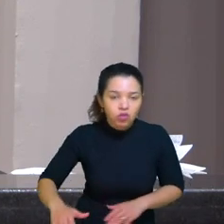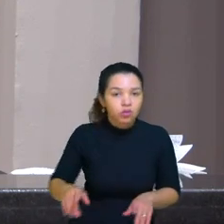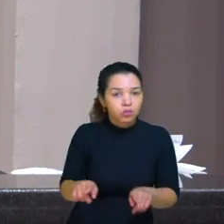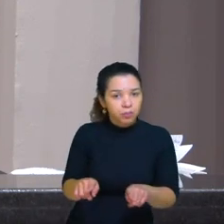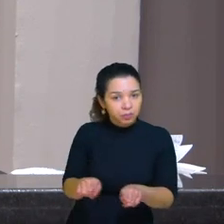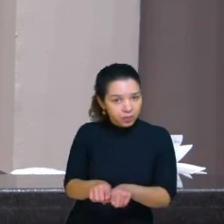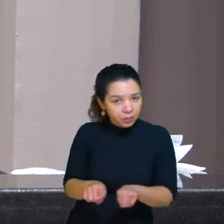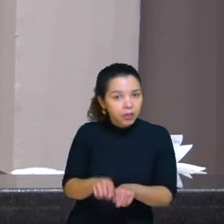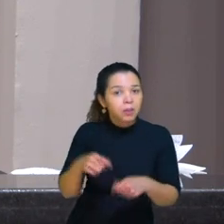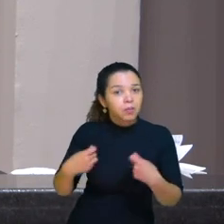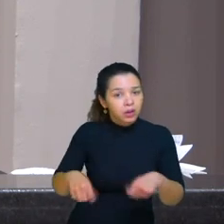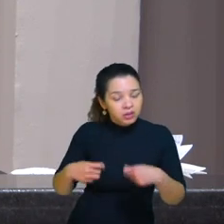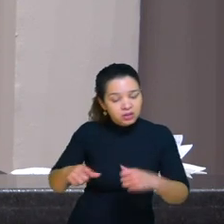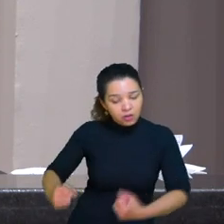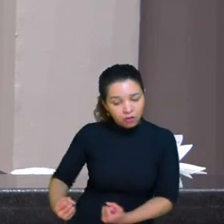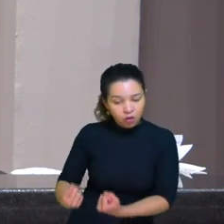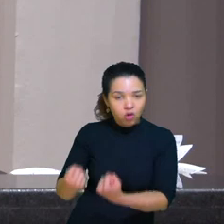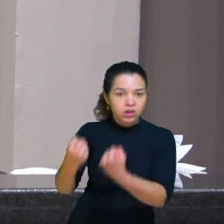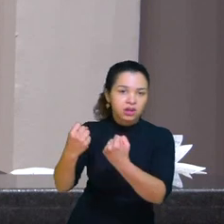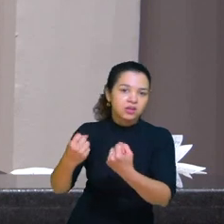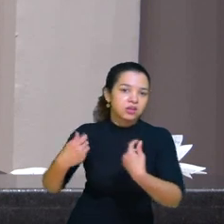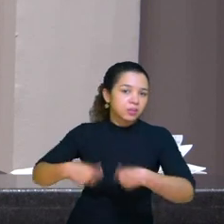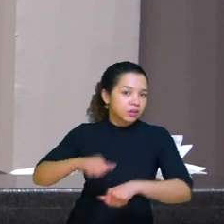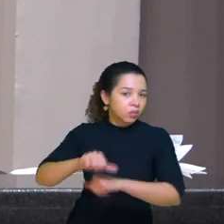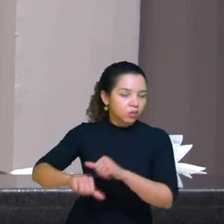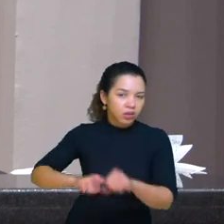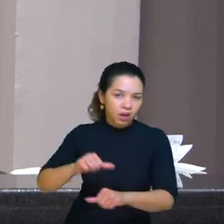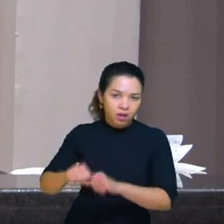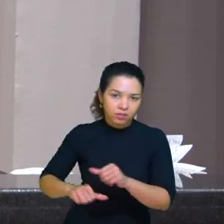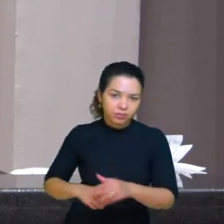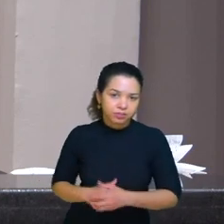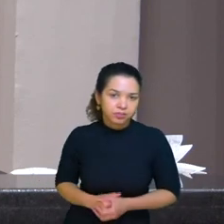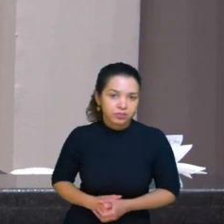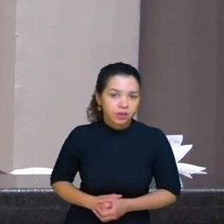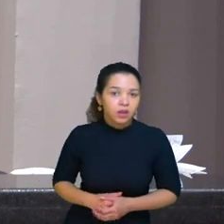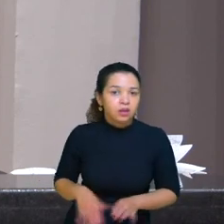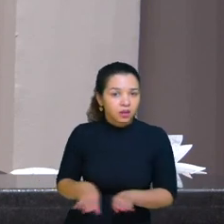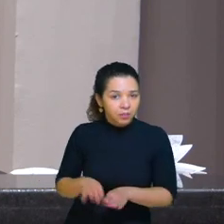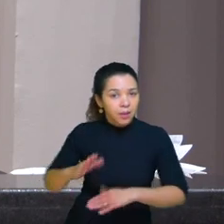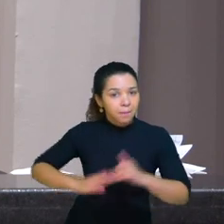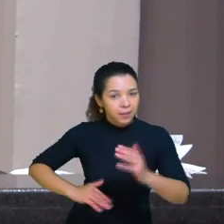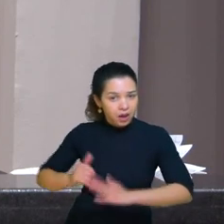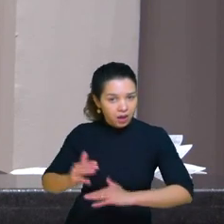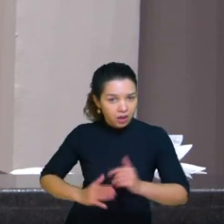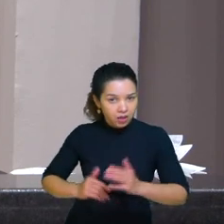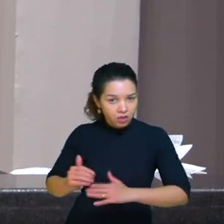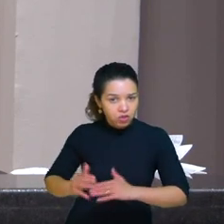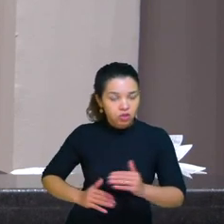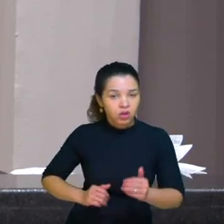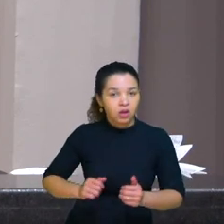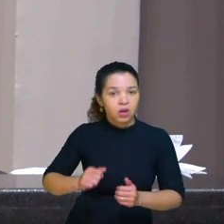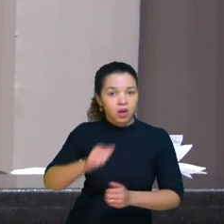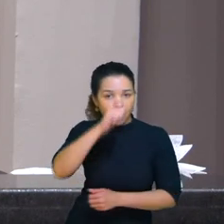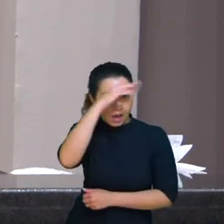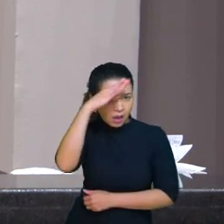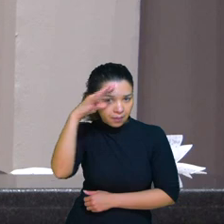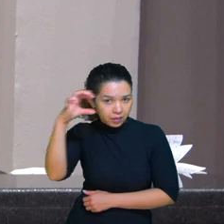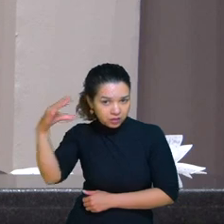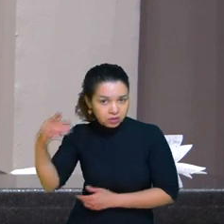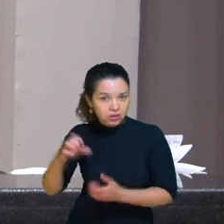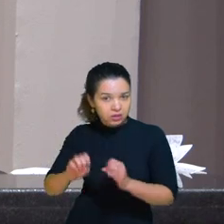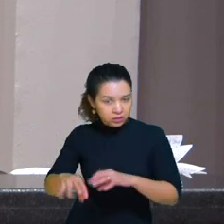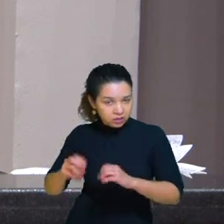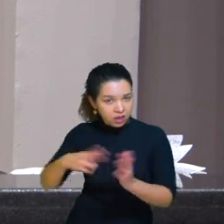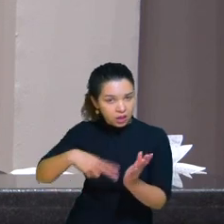fortalecidas nos nossos currículos né tanto a educação infantil como a prática alfabetizadora precisa ser fortalecida